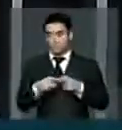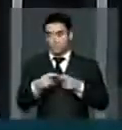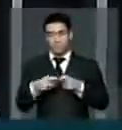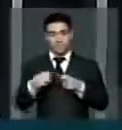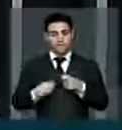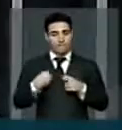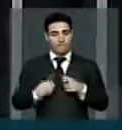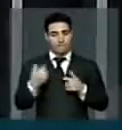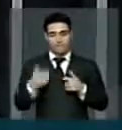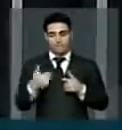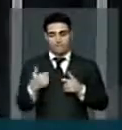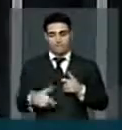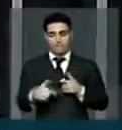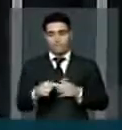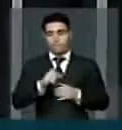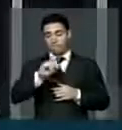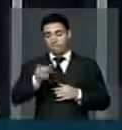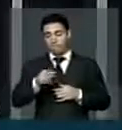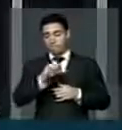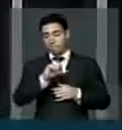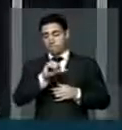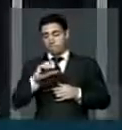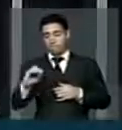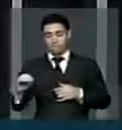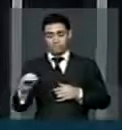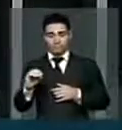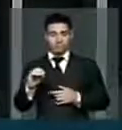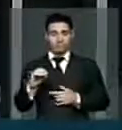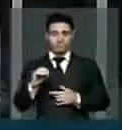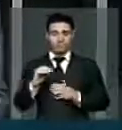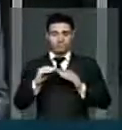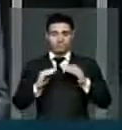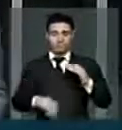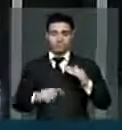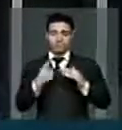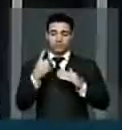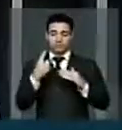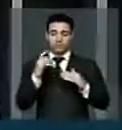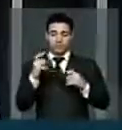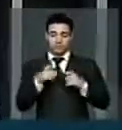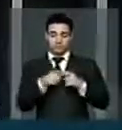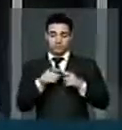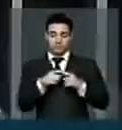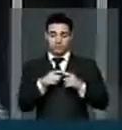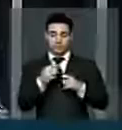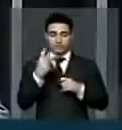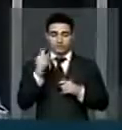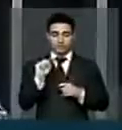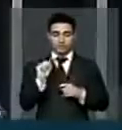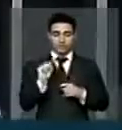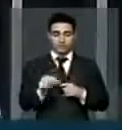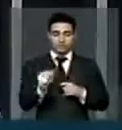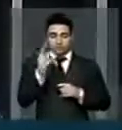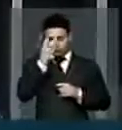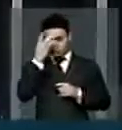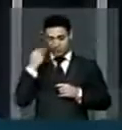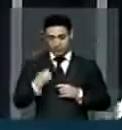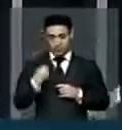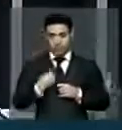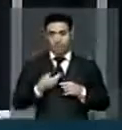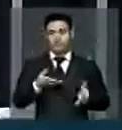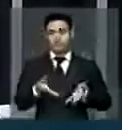cidade e 1.900 têm menos de um médico para cada 3.000 habitantes na atenção